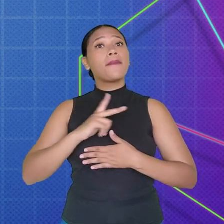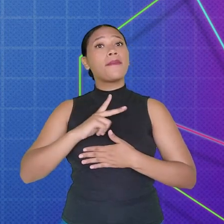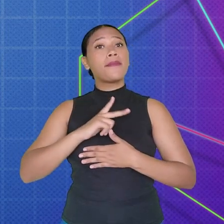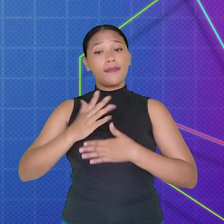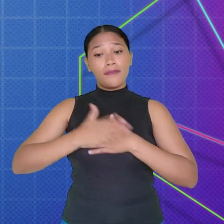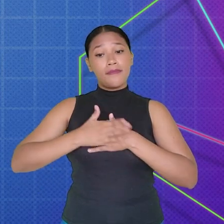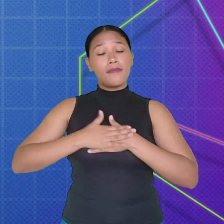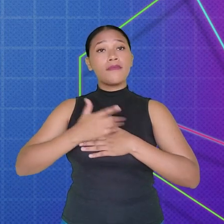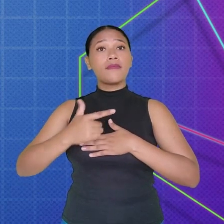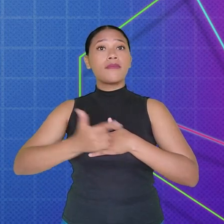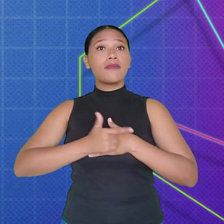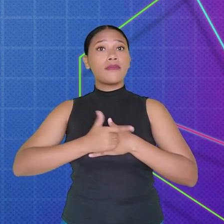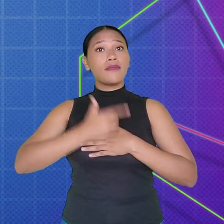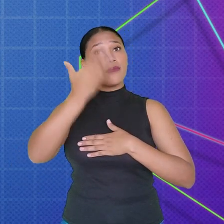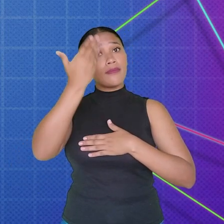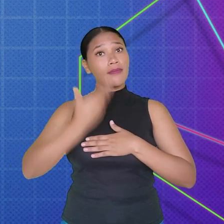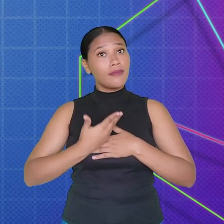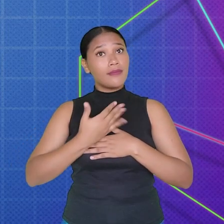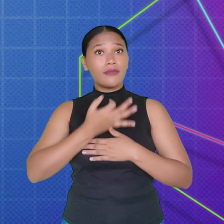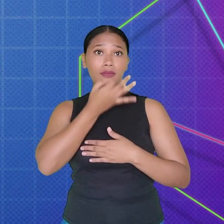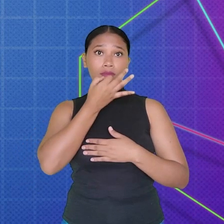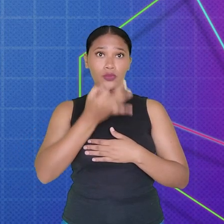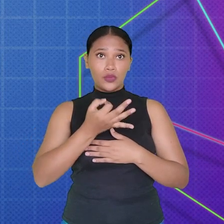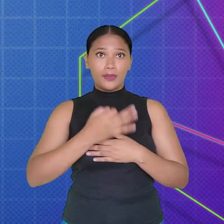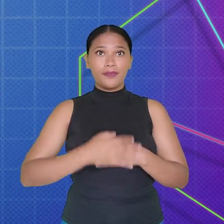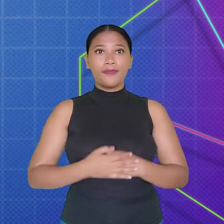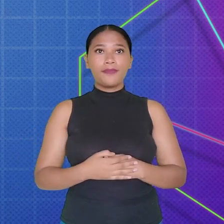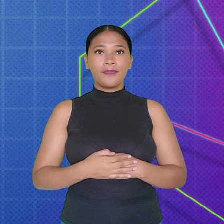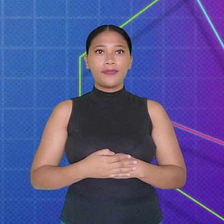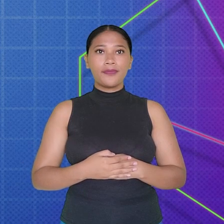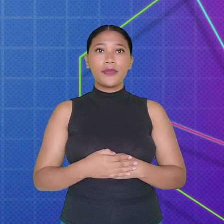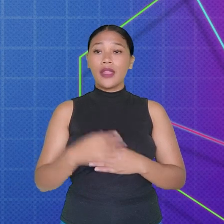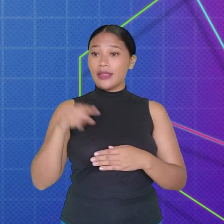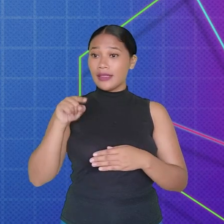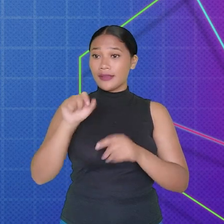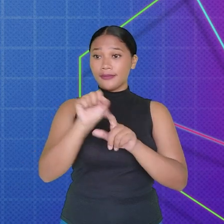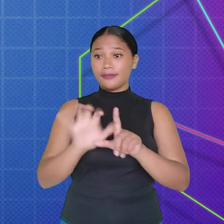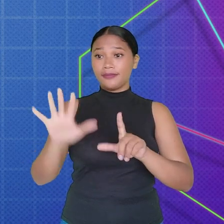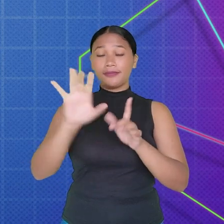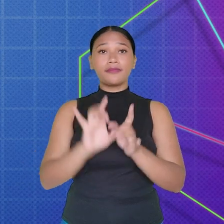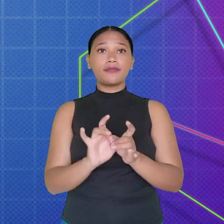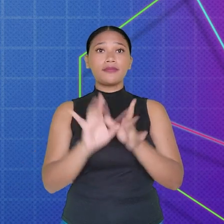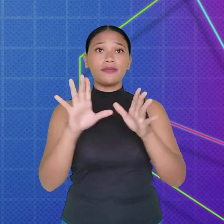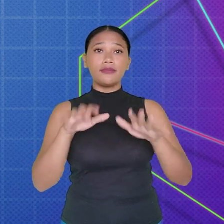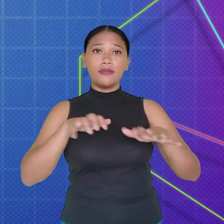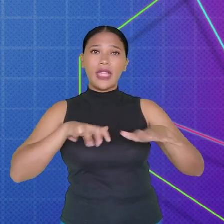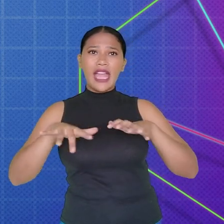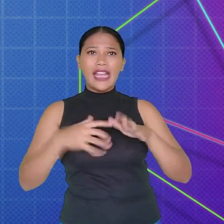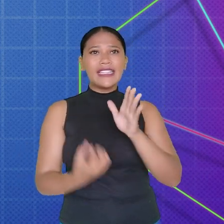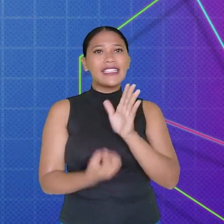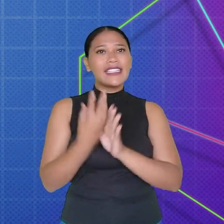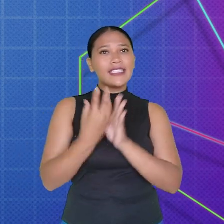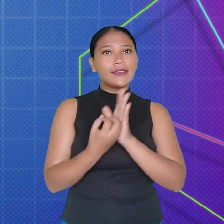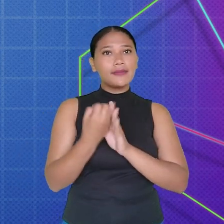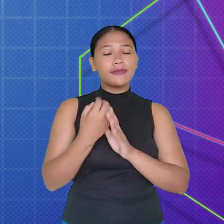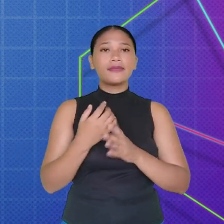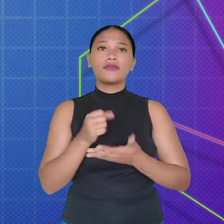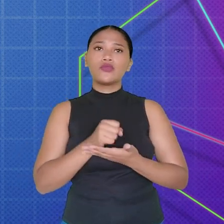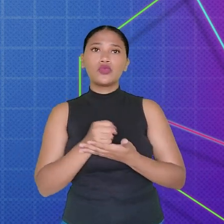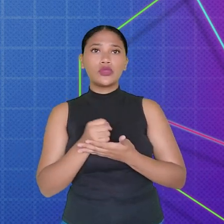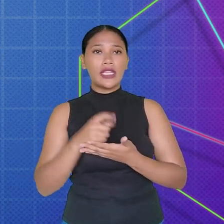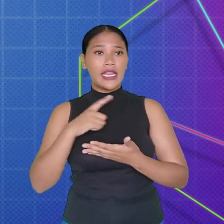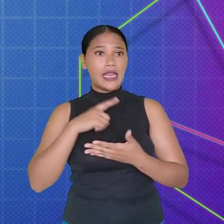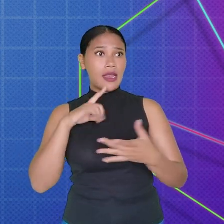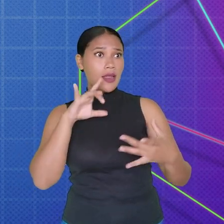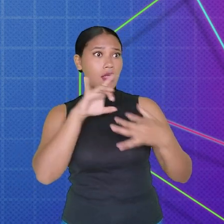personalidade dos personagens. O evento de sistema no Construct permite criar mecânicas de jogabilidade que